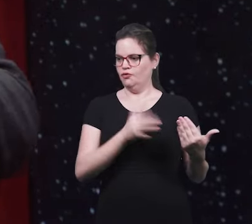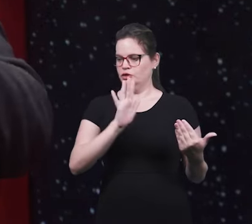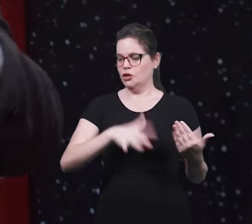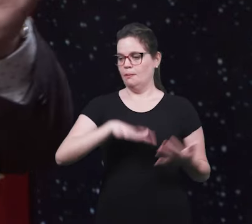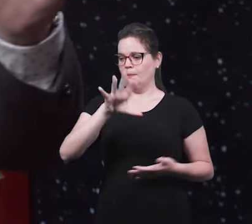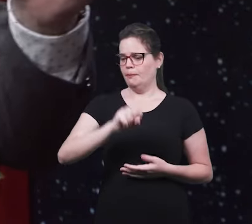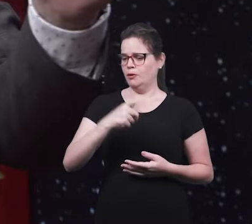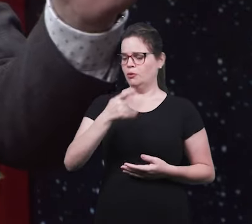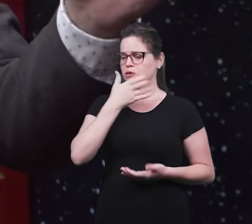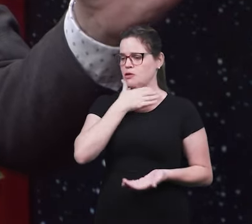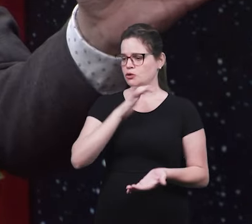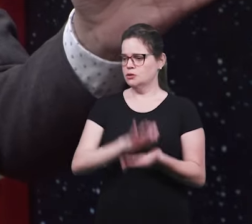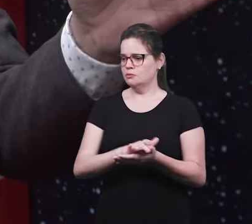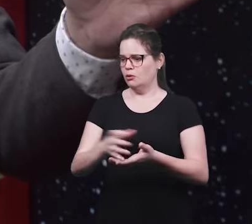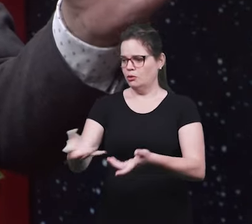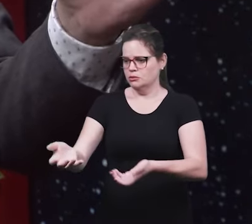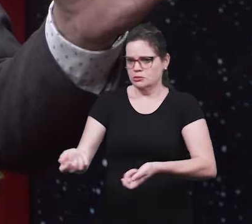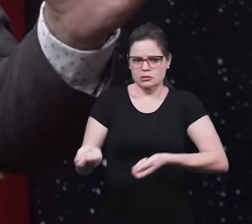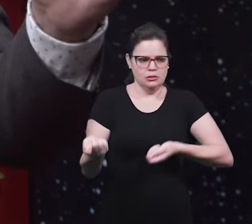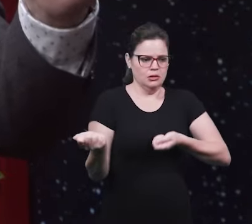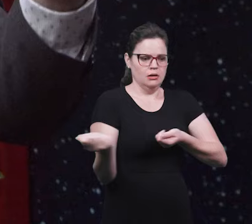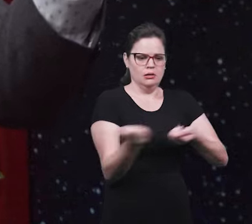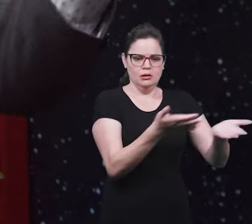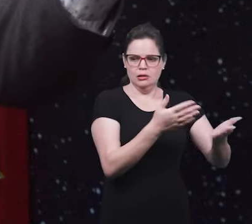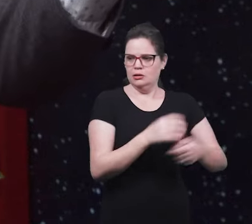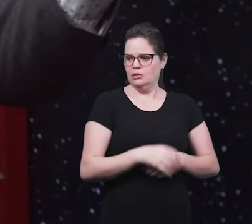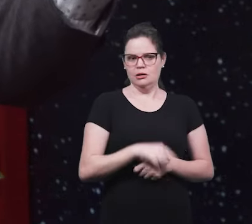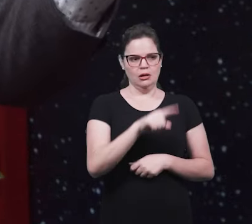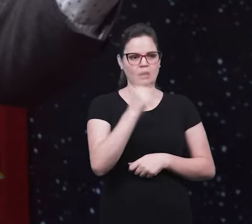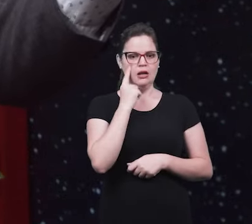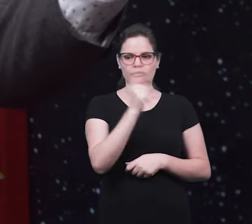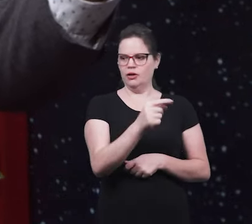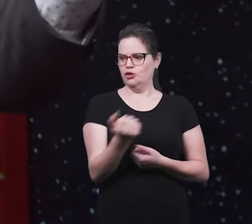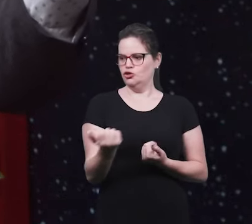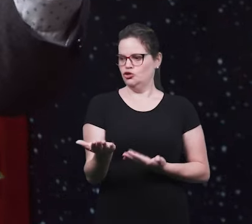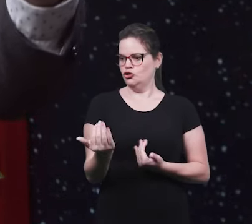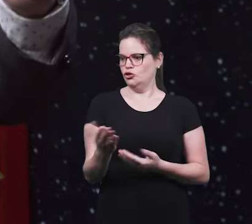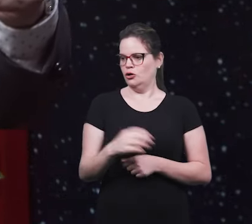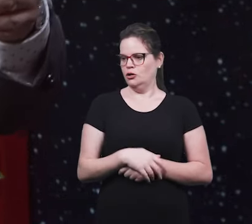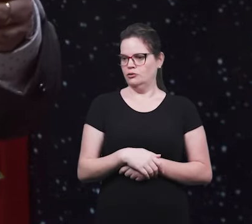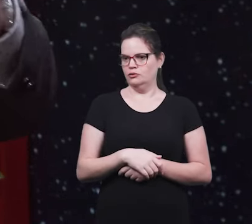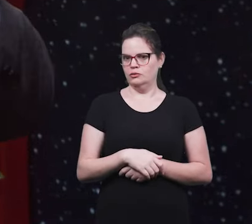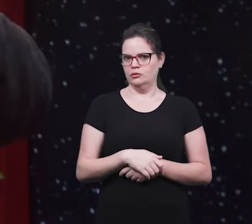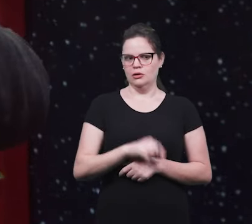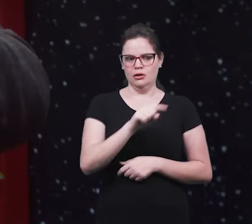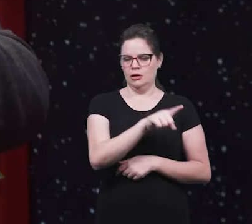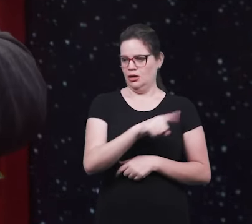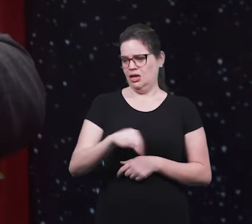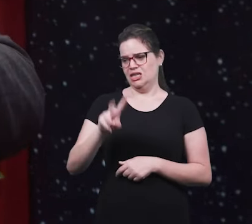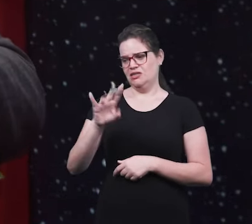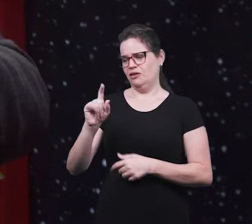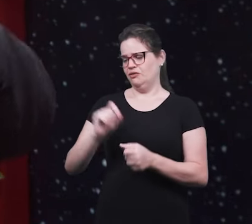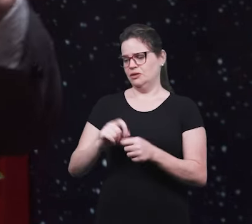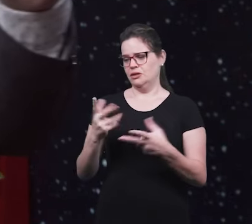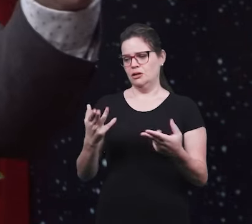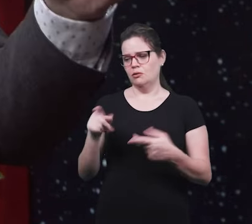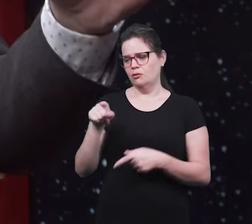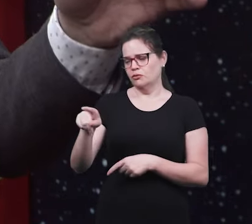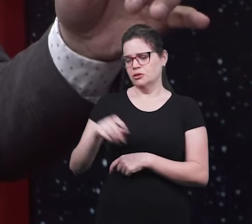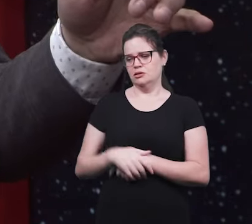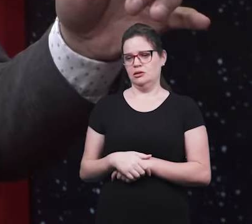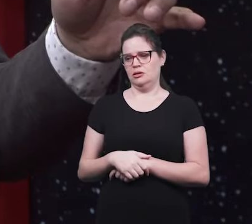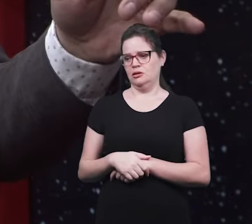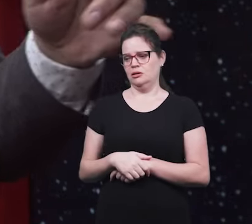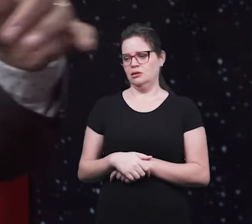Ananias, haviam colocado para fora. Ele diz, os jovens que estão à porta para entrar, eles farão contigo mesmo que fizeram